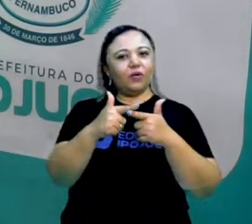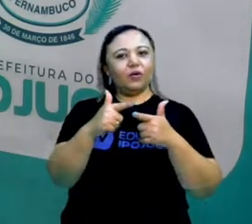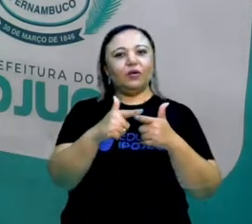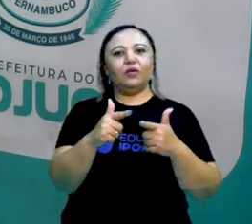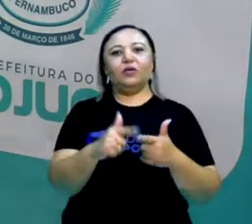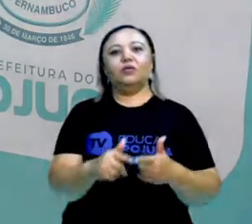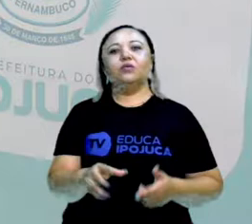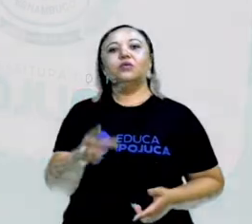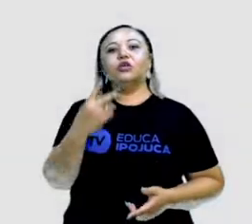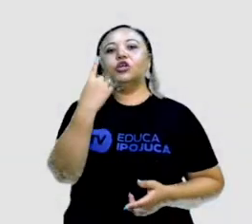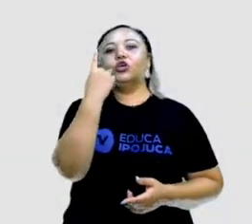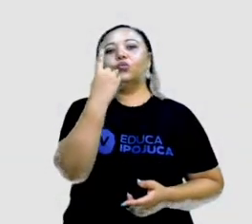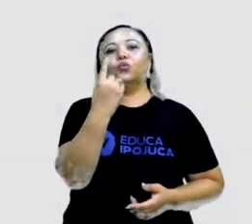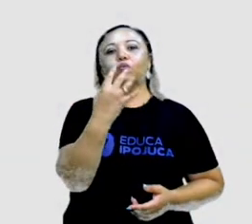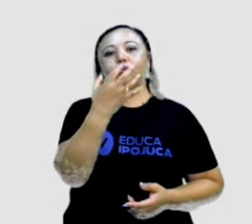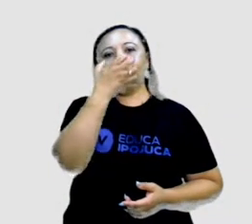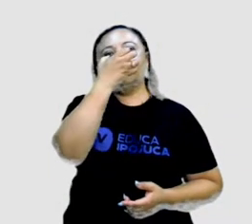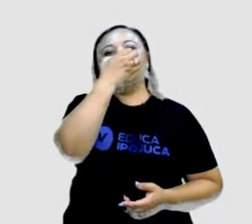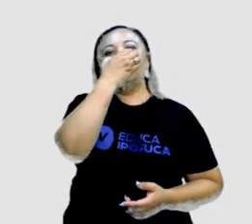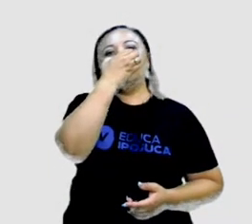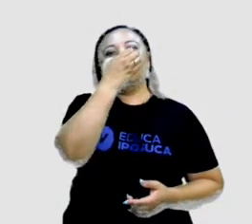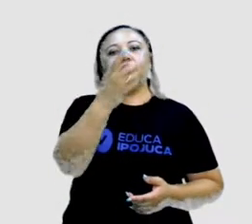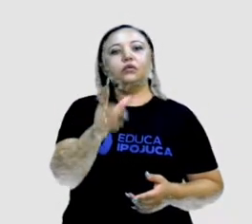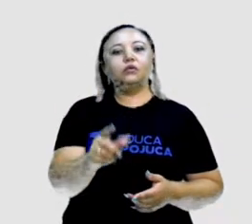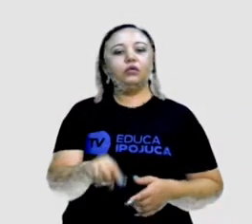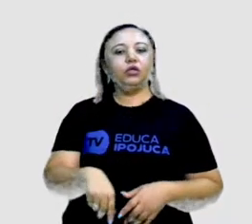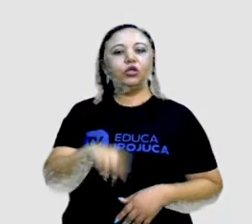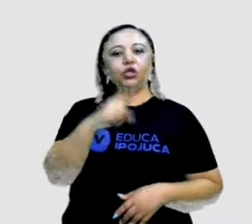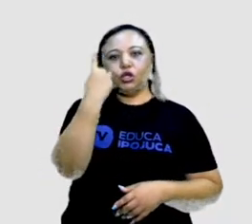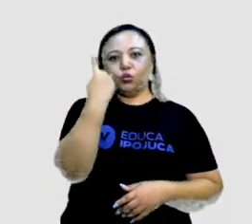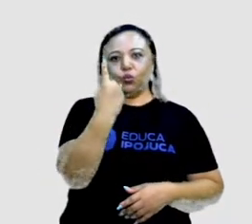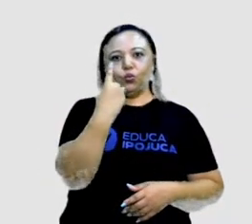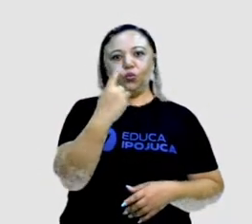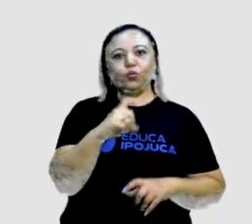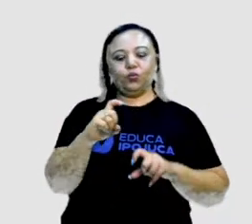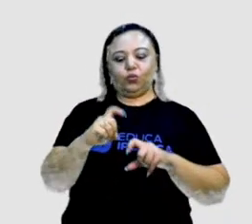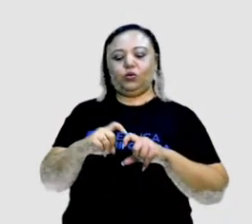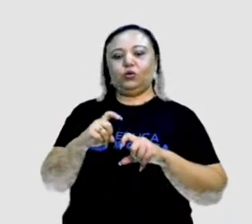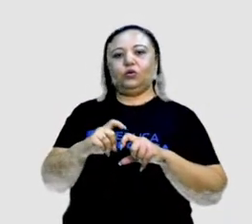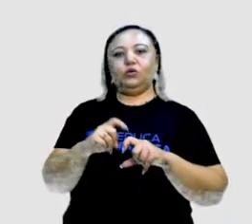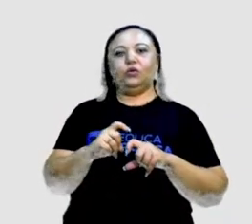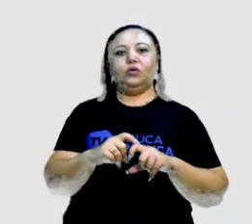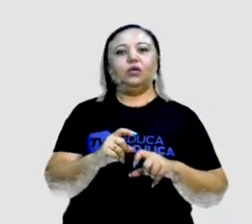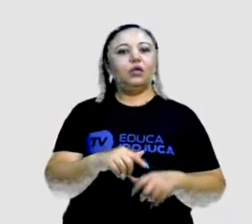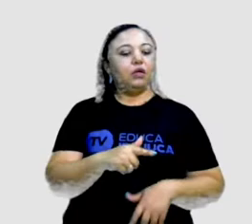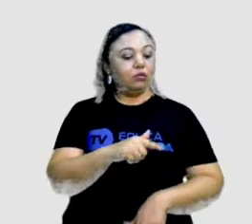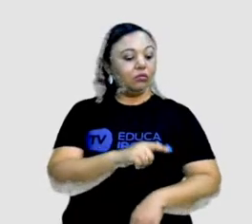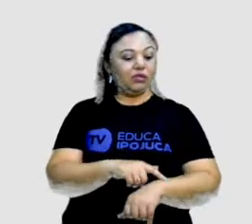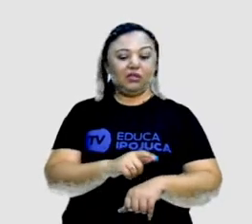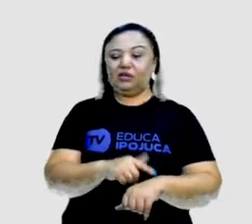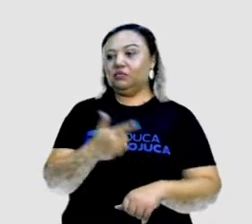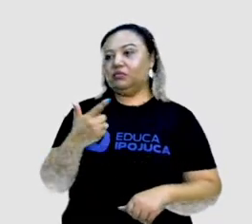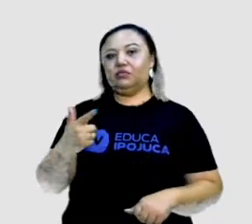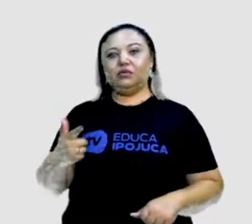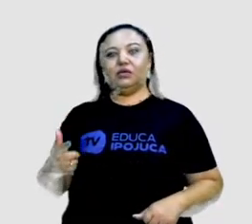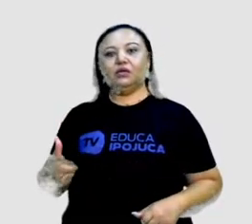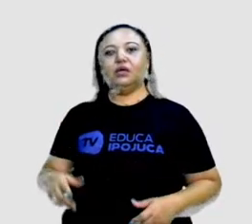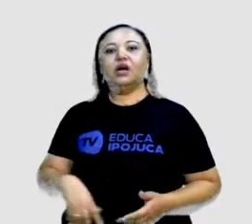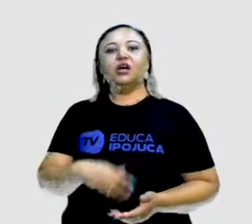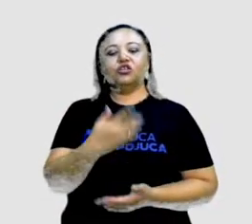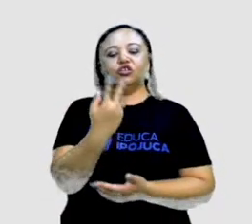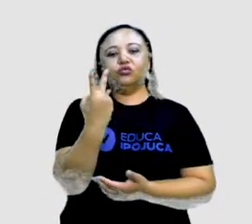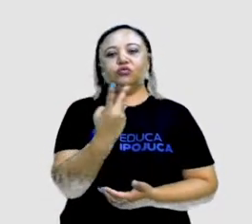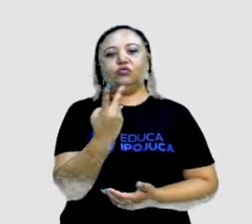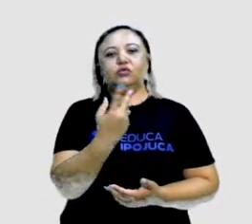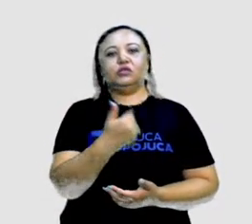apenas um respirador e a escolha do médico por quem vivia. O clímax, não havia tempo para nada. As meninas estavam nas últimas,